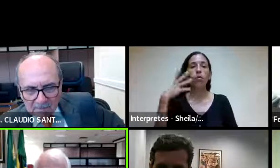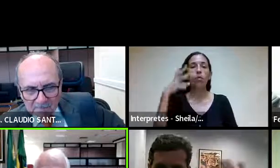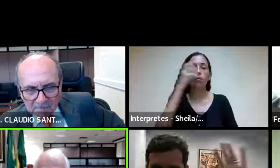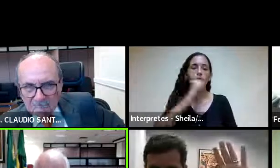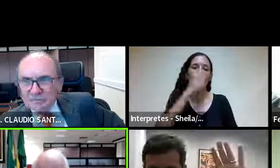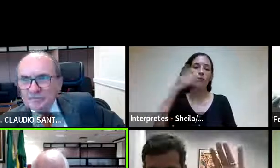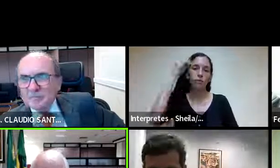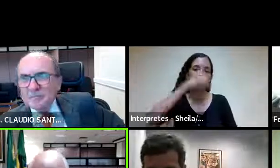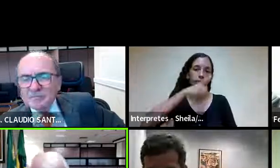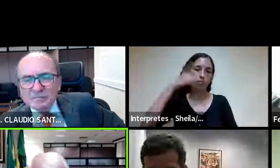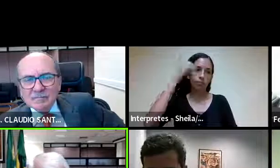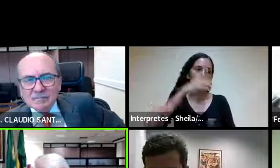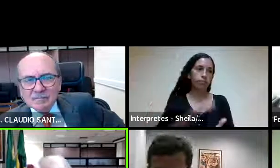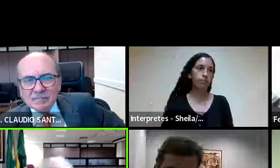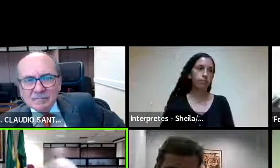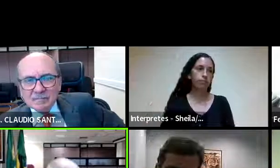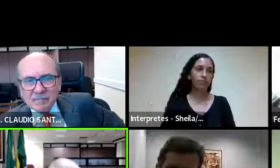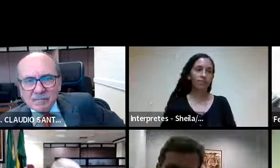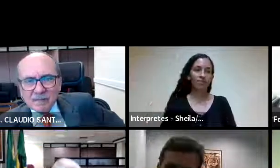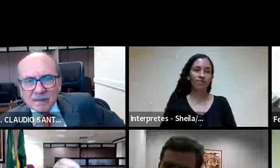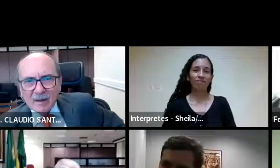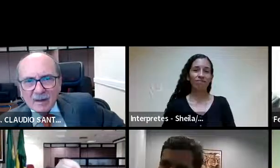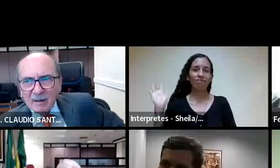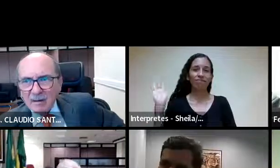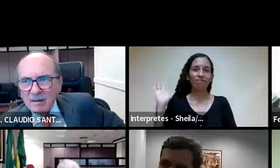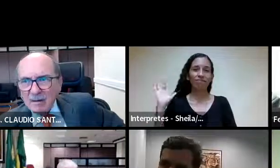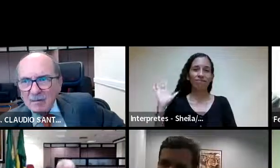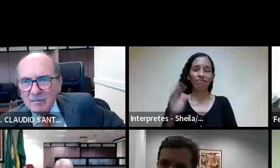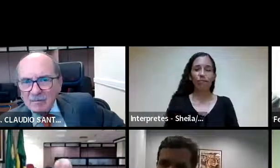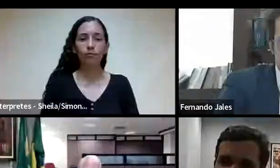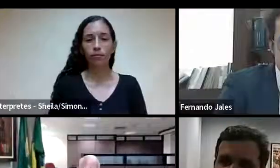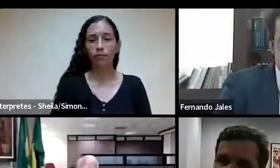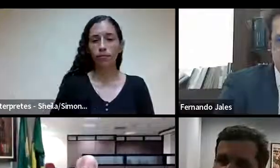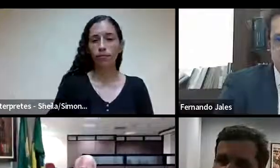Muito obrigado. Dou por encerrada a sessão. Boa tarde. Boa tarde. Tchau.